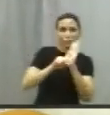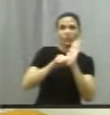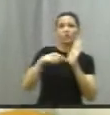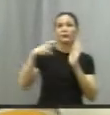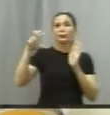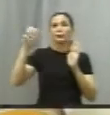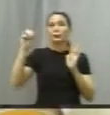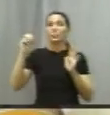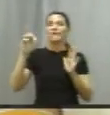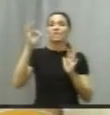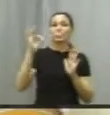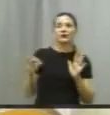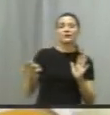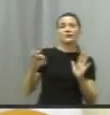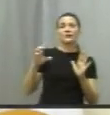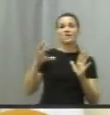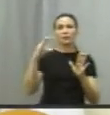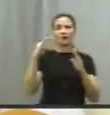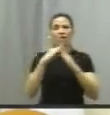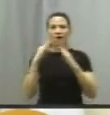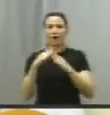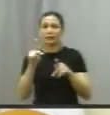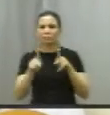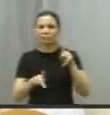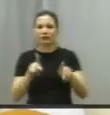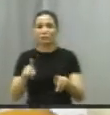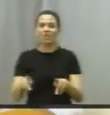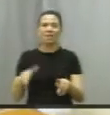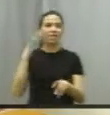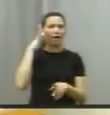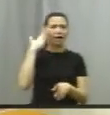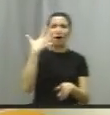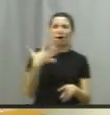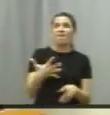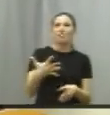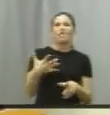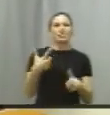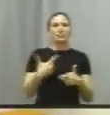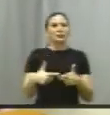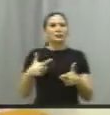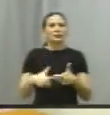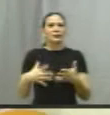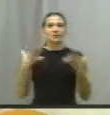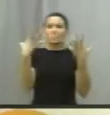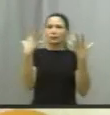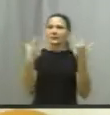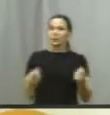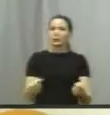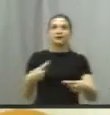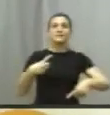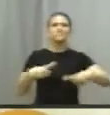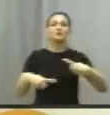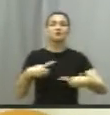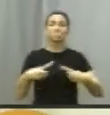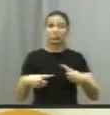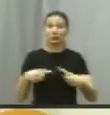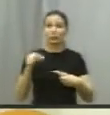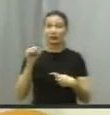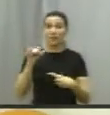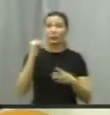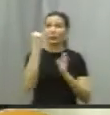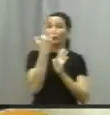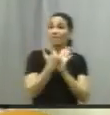20% por ser moradia popular não resolve o problema. Porque é inadmissível a discussão do aumento de um imposto